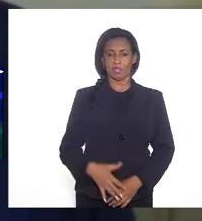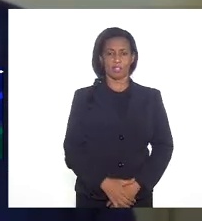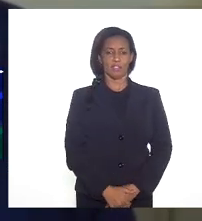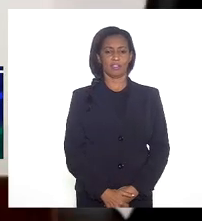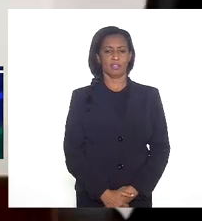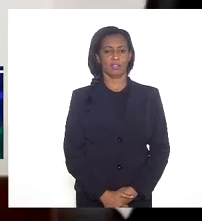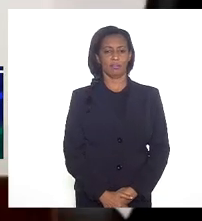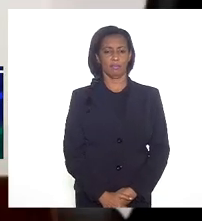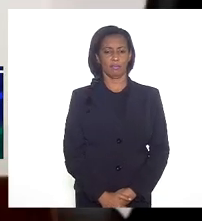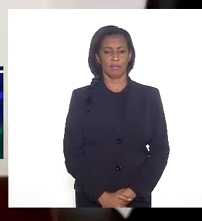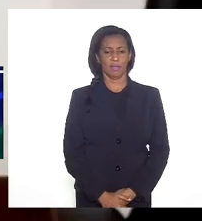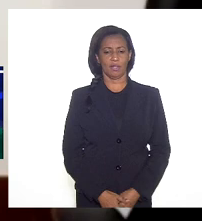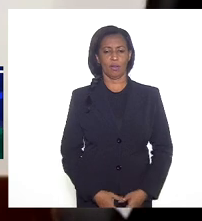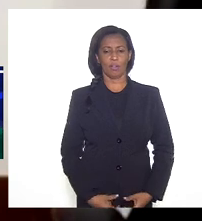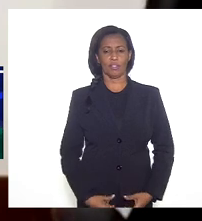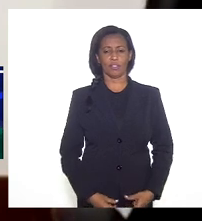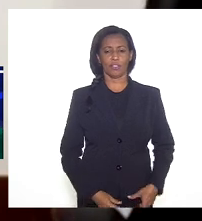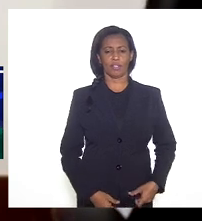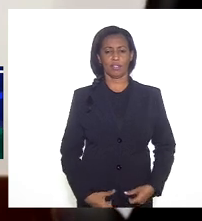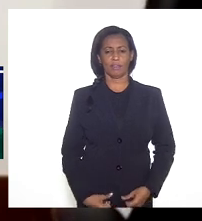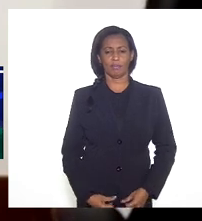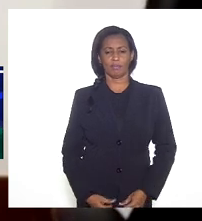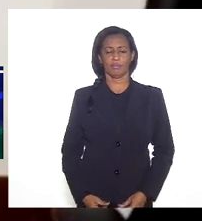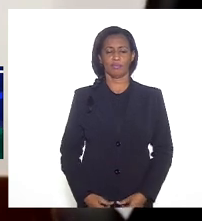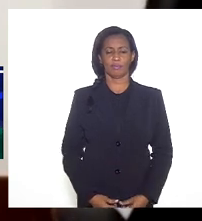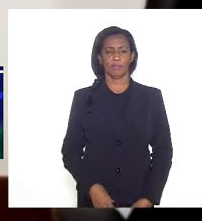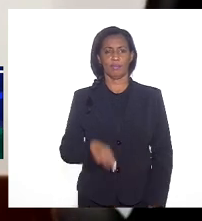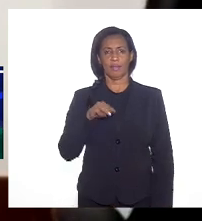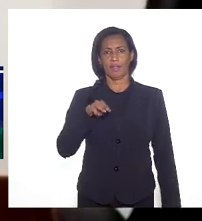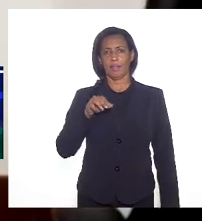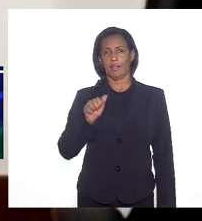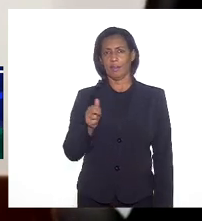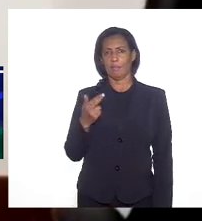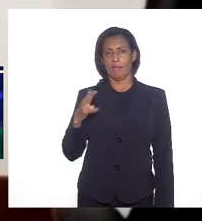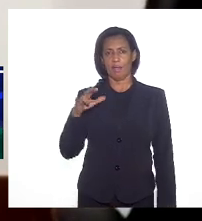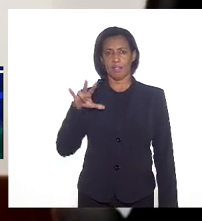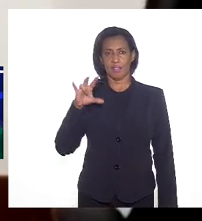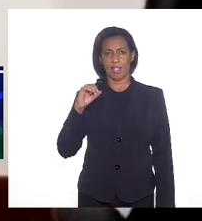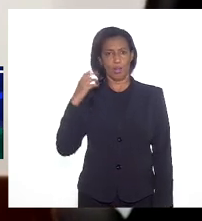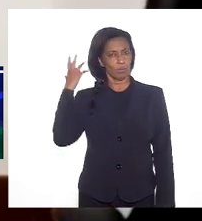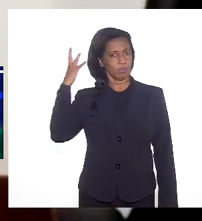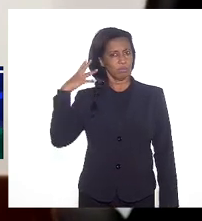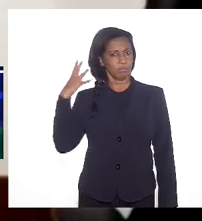Lucinha seu som está aberto tá Lucinha Deputado Marcelo Cabelereiro